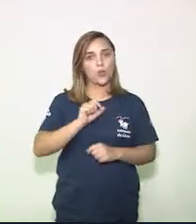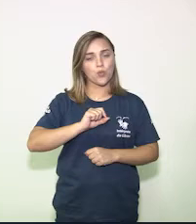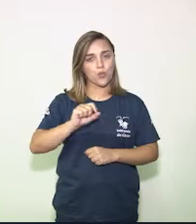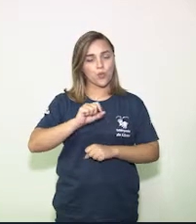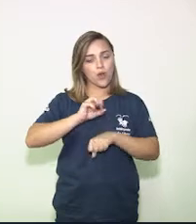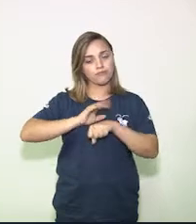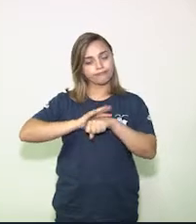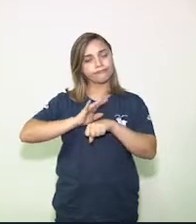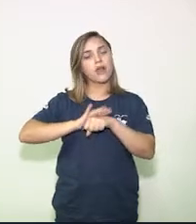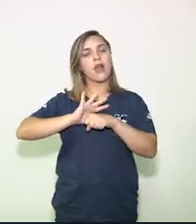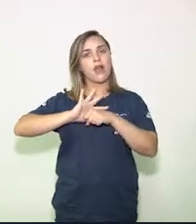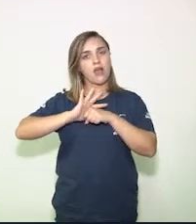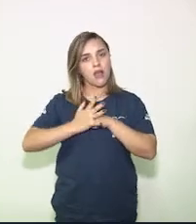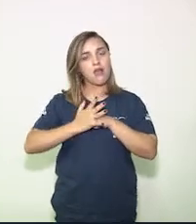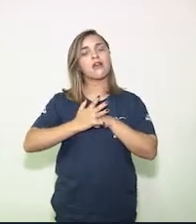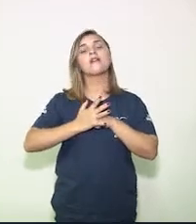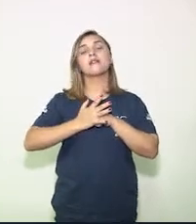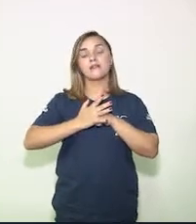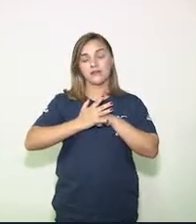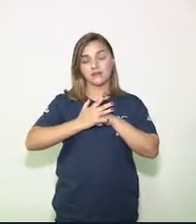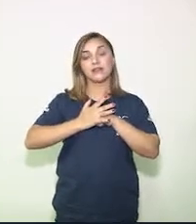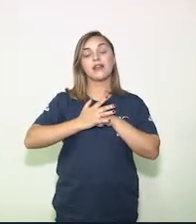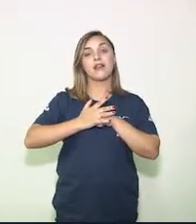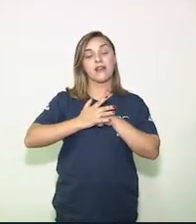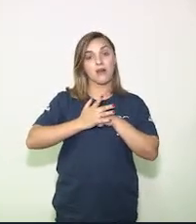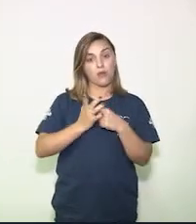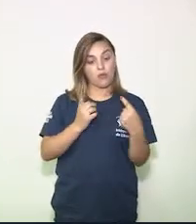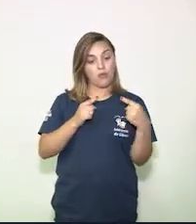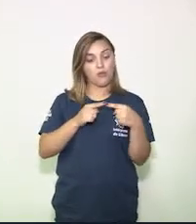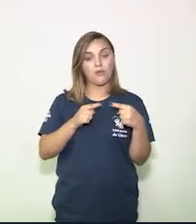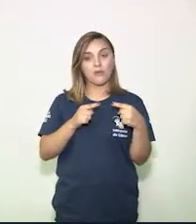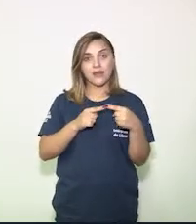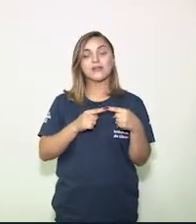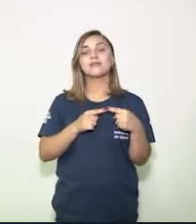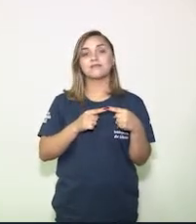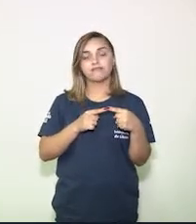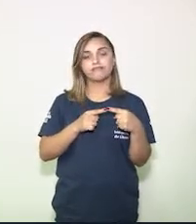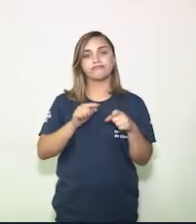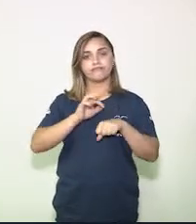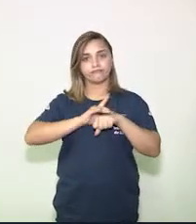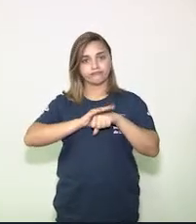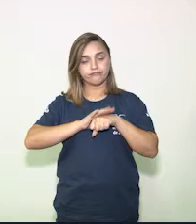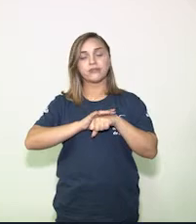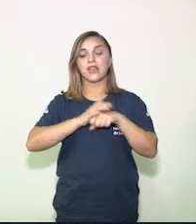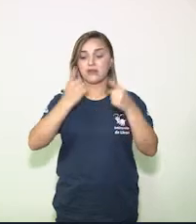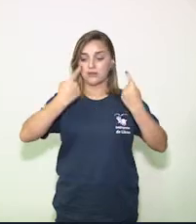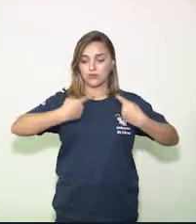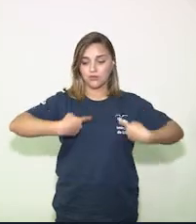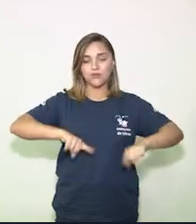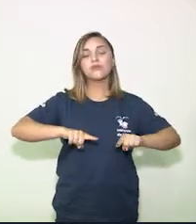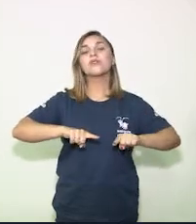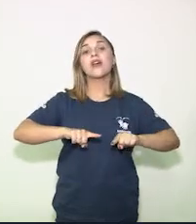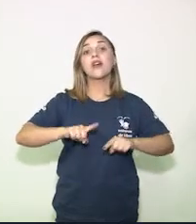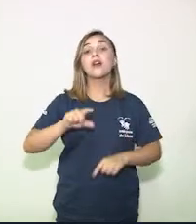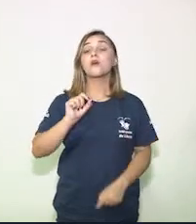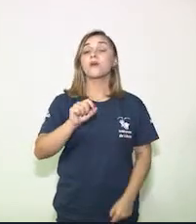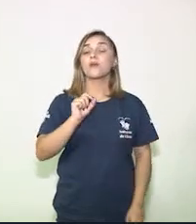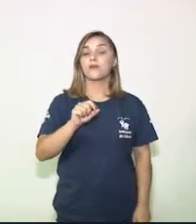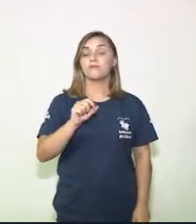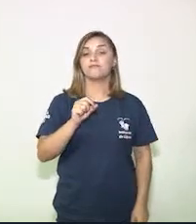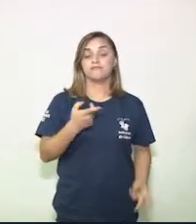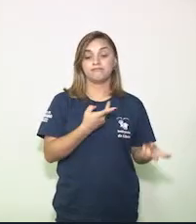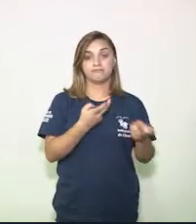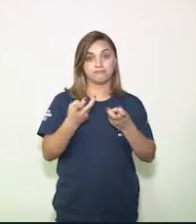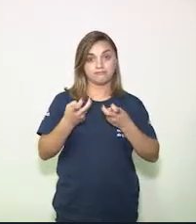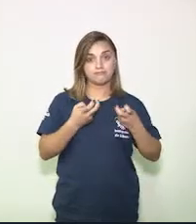síndrome, com a Covid, com a síndrome inflamatória multissistêmica, era importante a